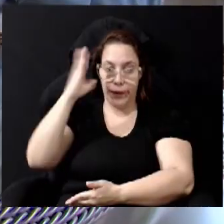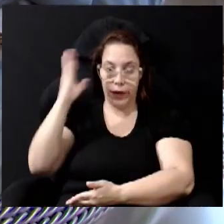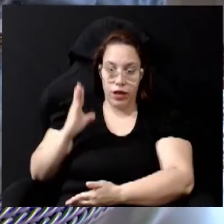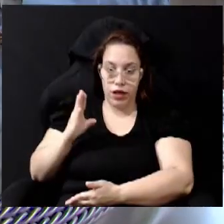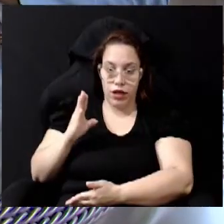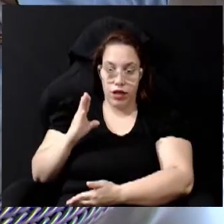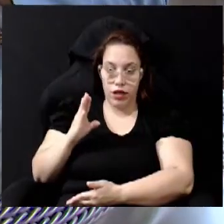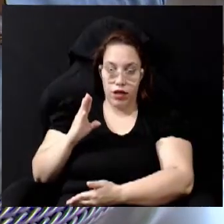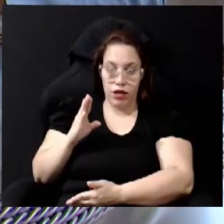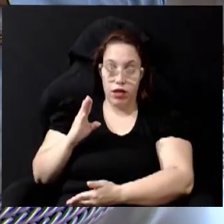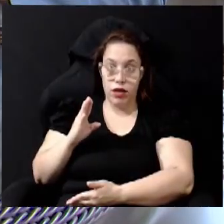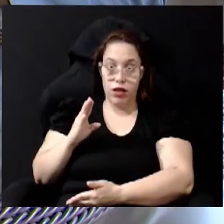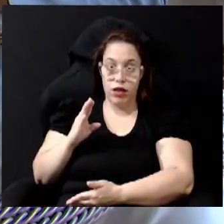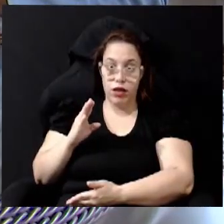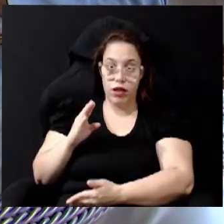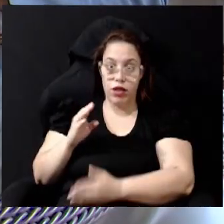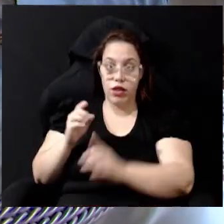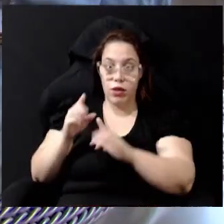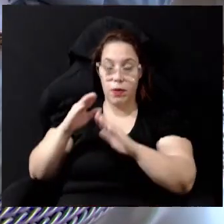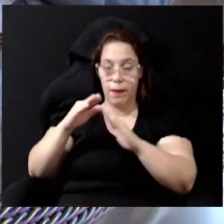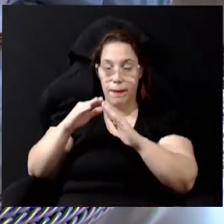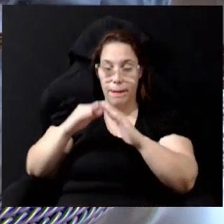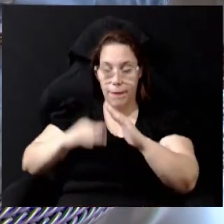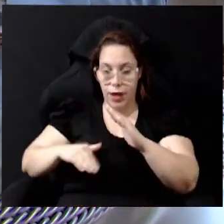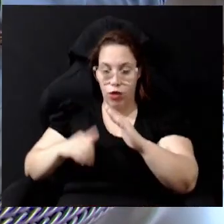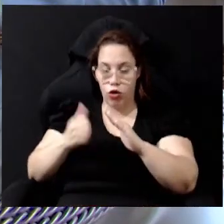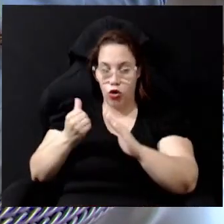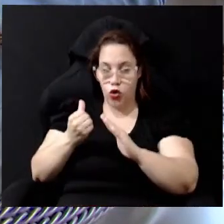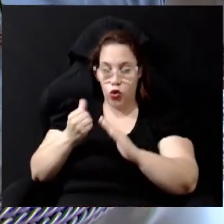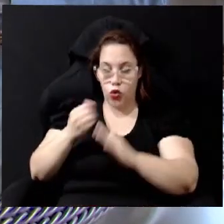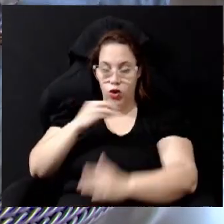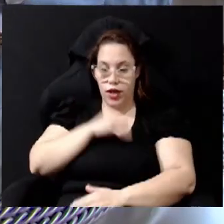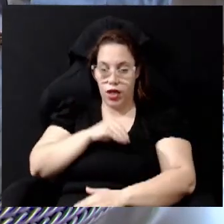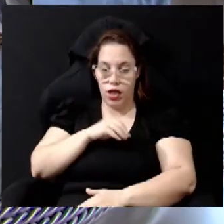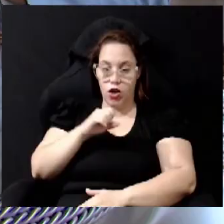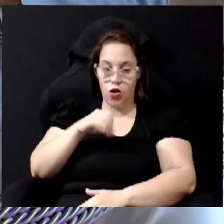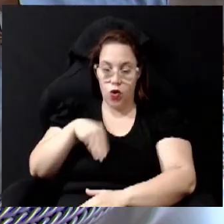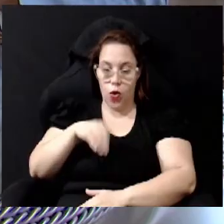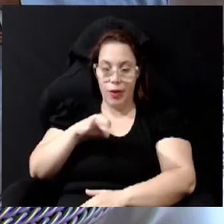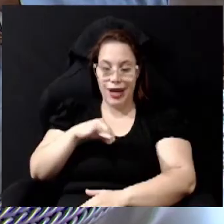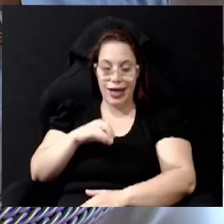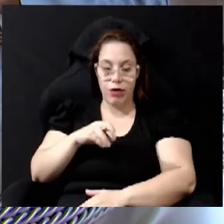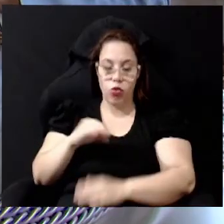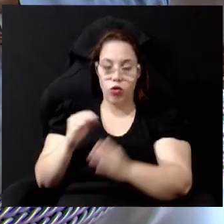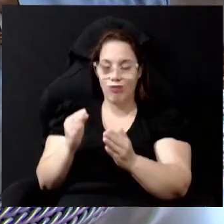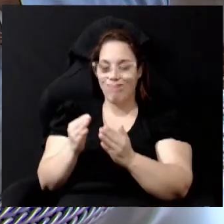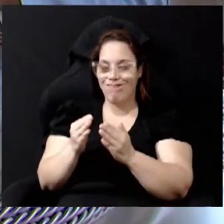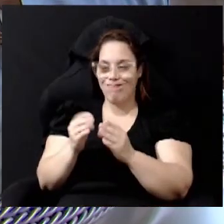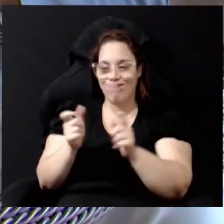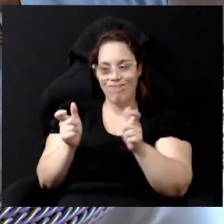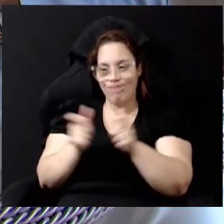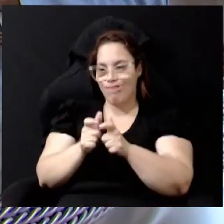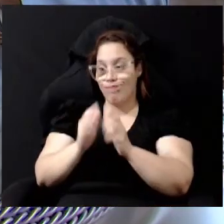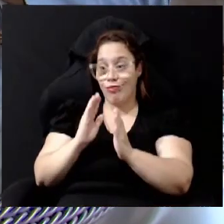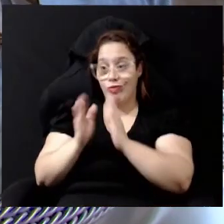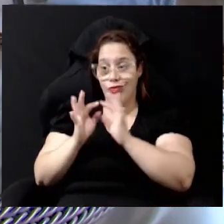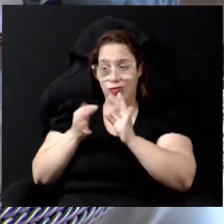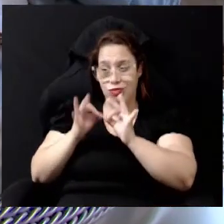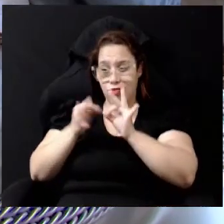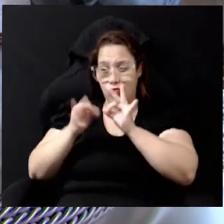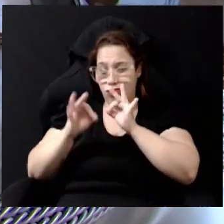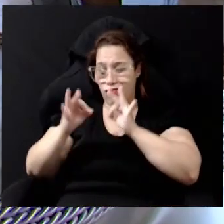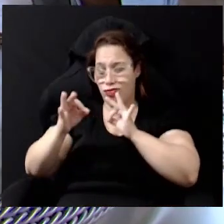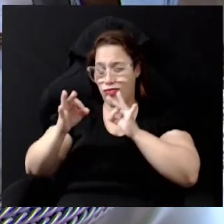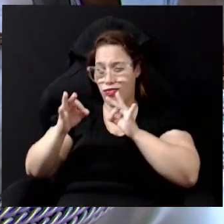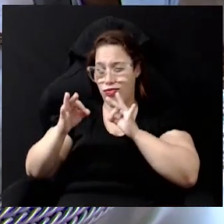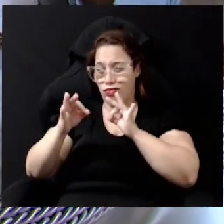mensal inferior a meio salário mínimo. Então, renda muito baixa, um período muito longo de inflação muito alta, aquela